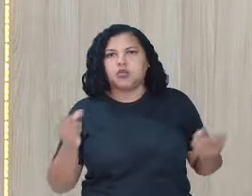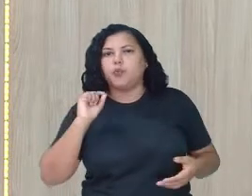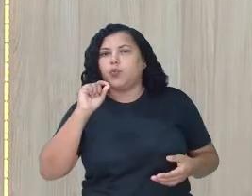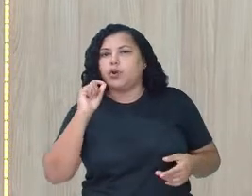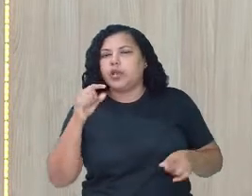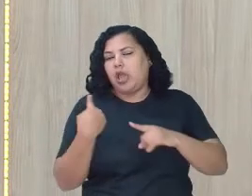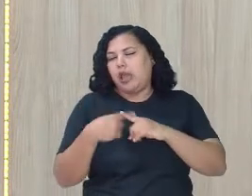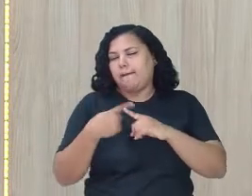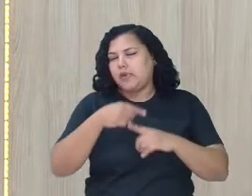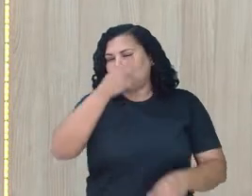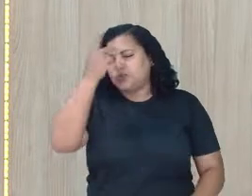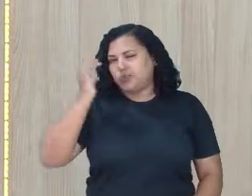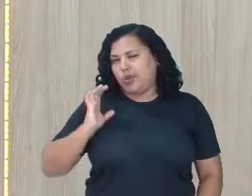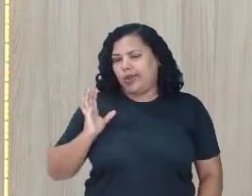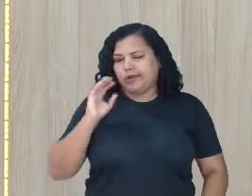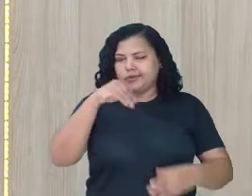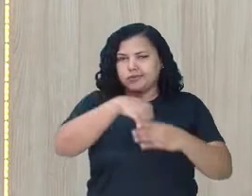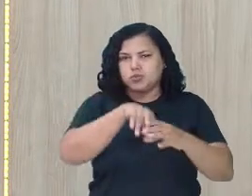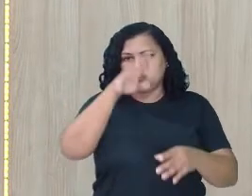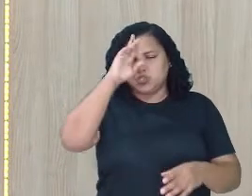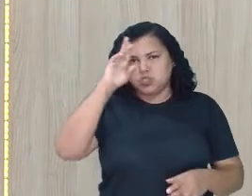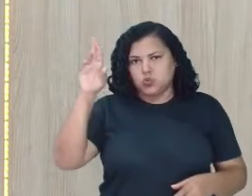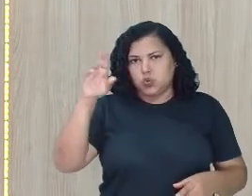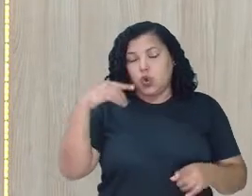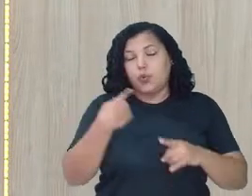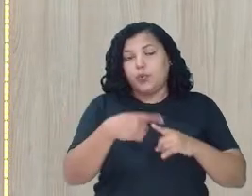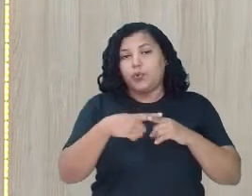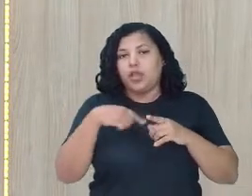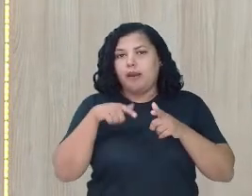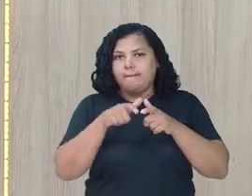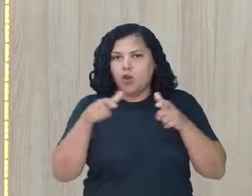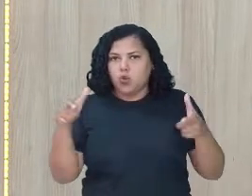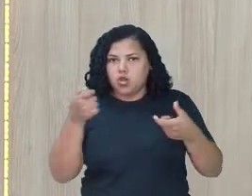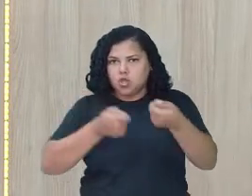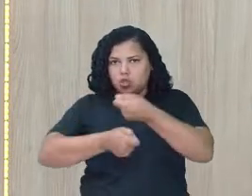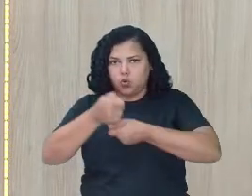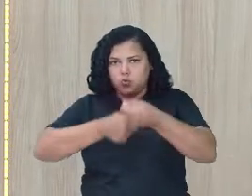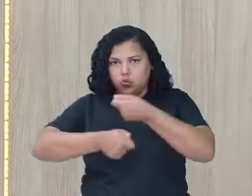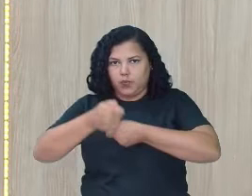formação econômica do Nordeste naquele período, né, era